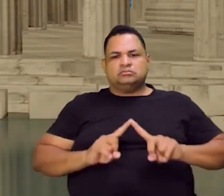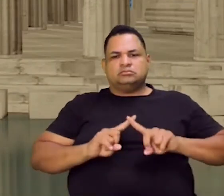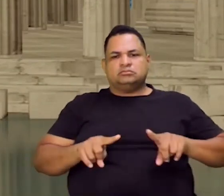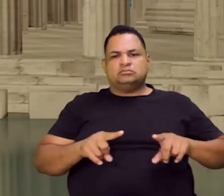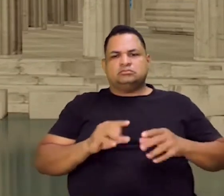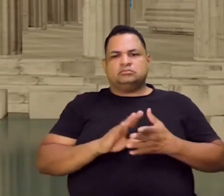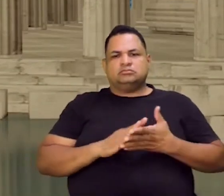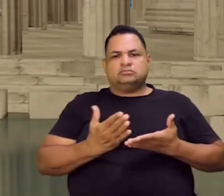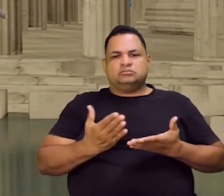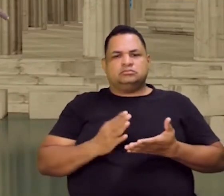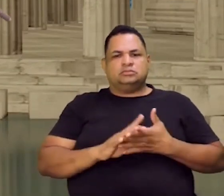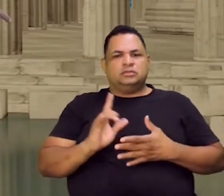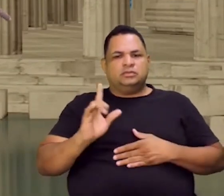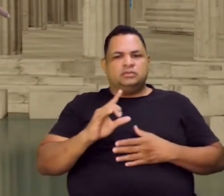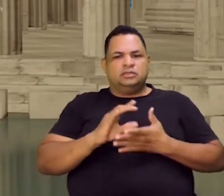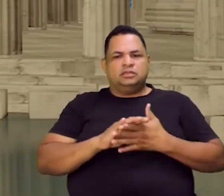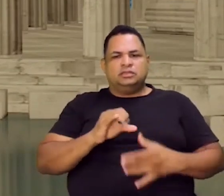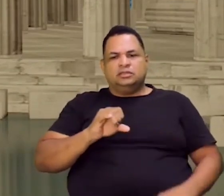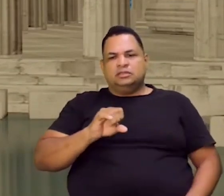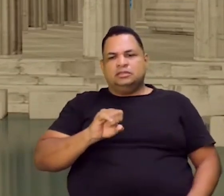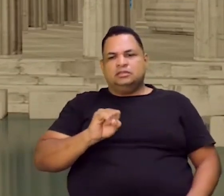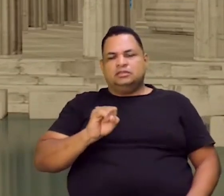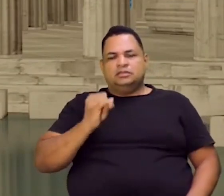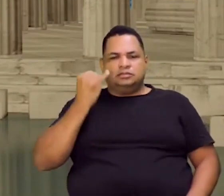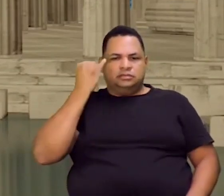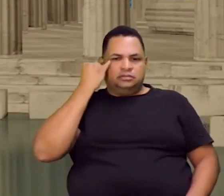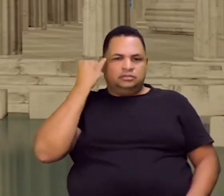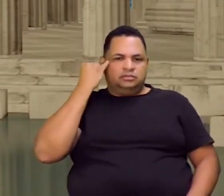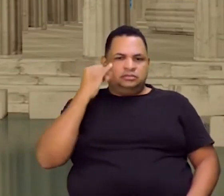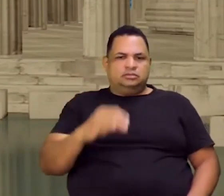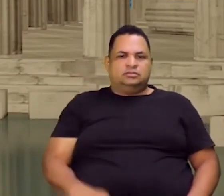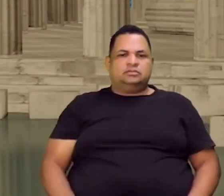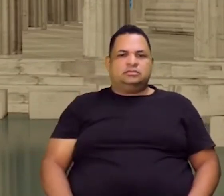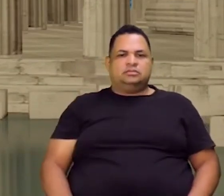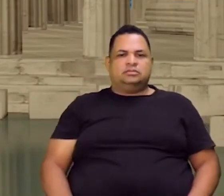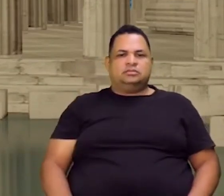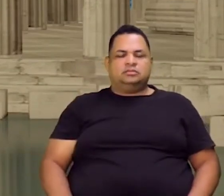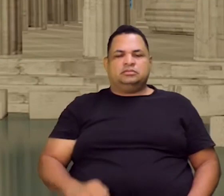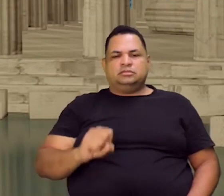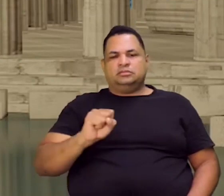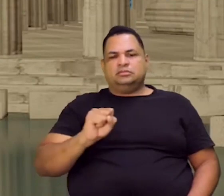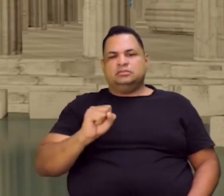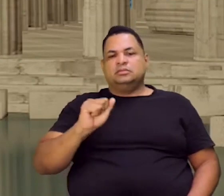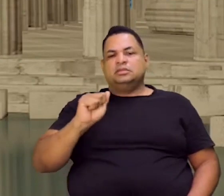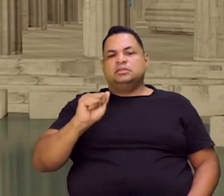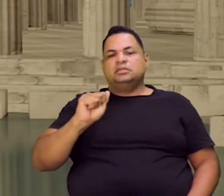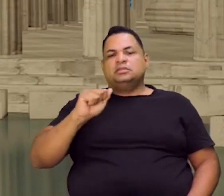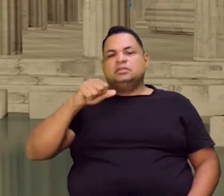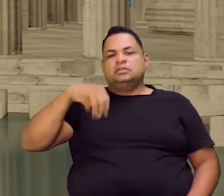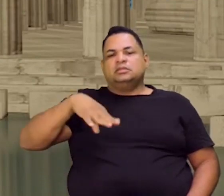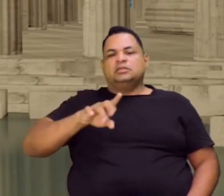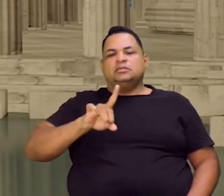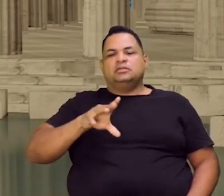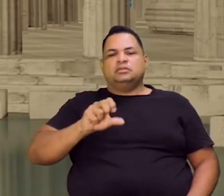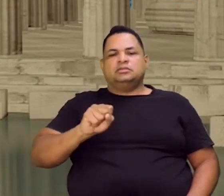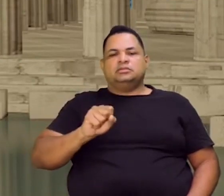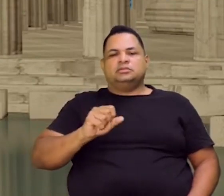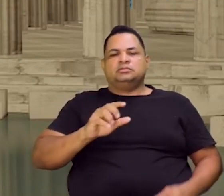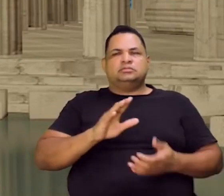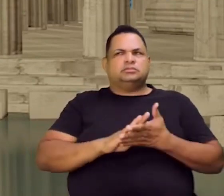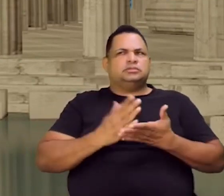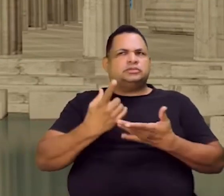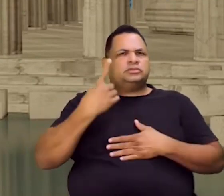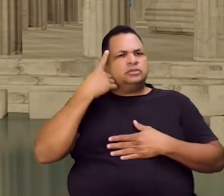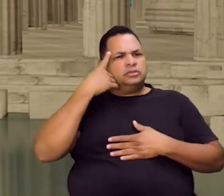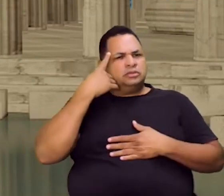né, o Sâmio não, tá? Aristarco de Samos. Ou seja, lá naquela época ele só fez